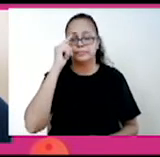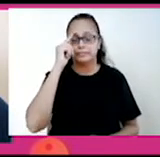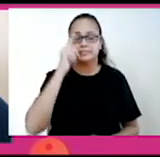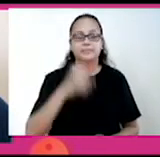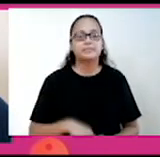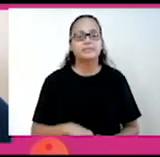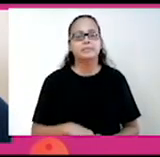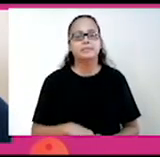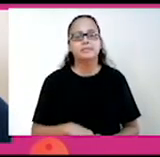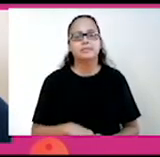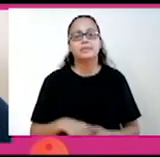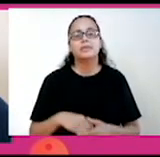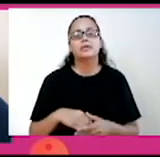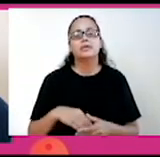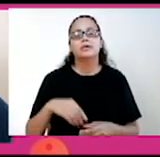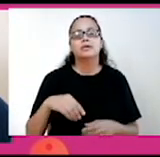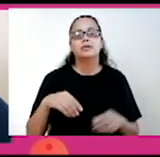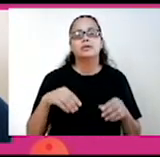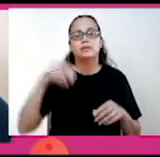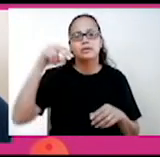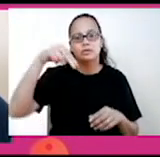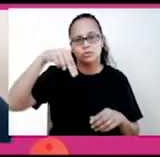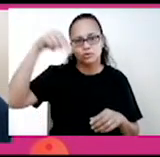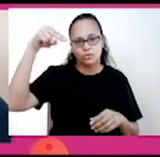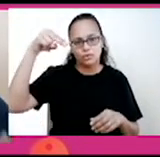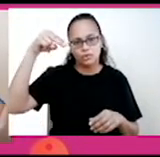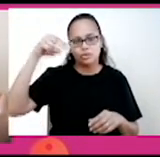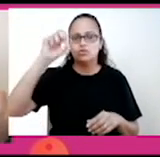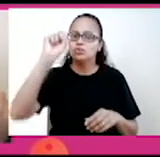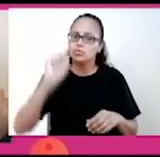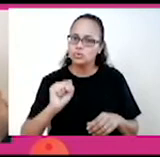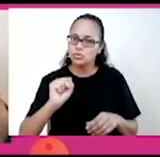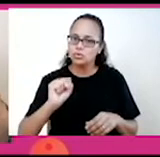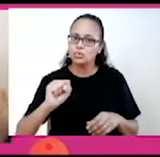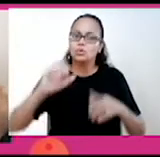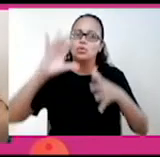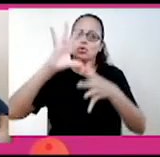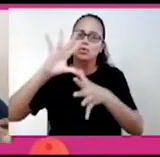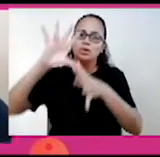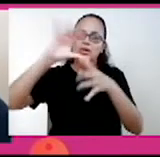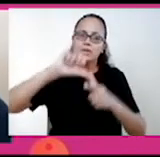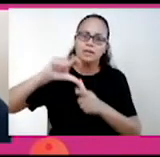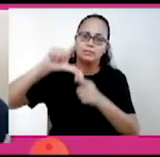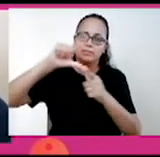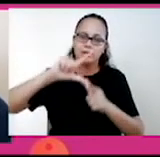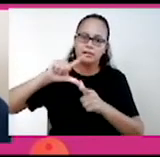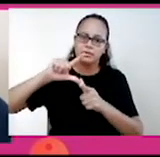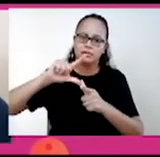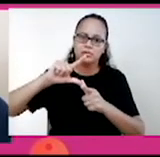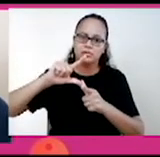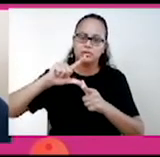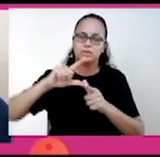ó. Olha só, até aqui do México, da América Central, vai do norte ao sul da América Latina. Ele ocorre nas áreas de montanhas jovens e